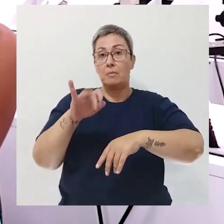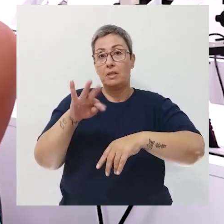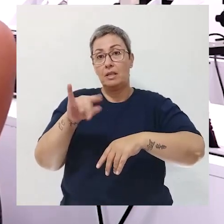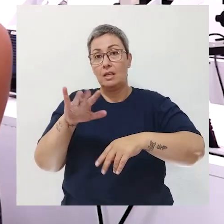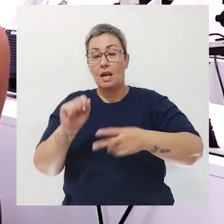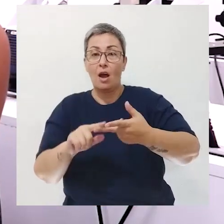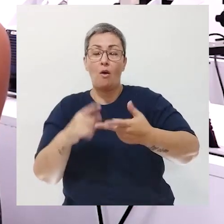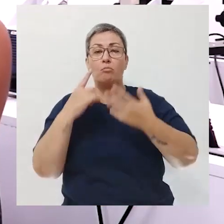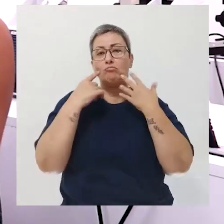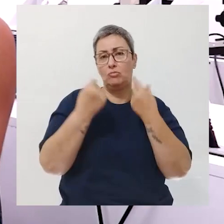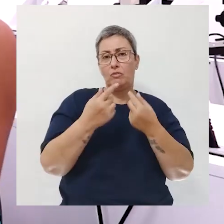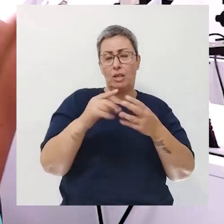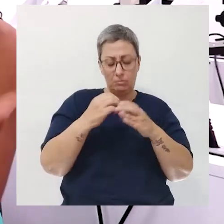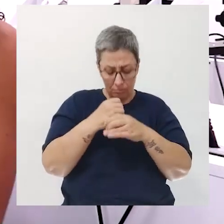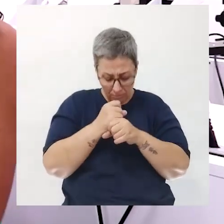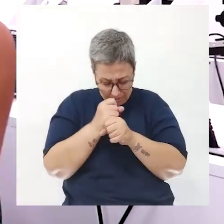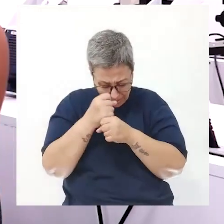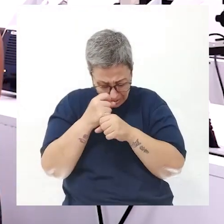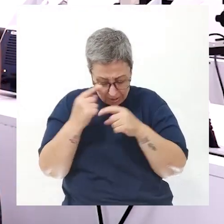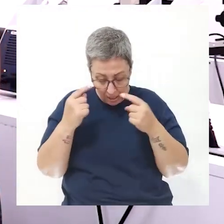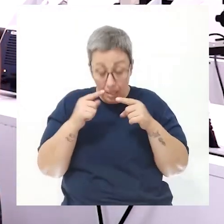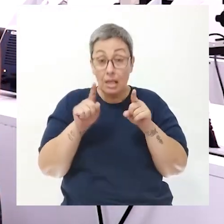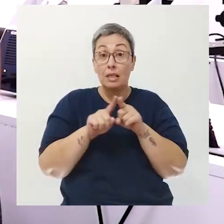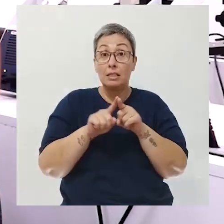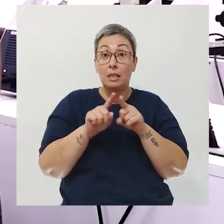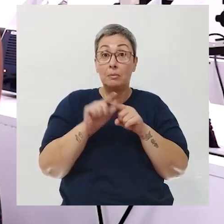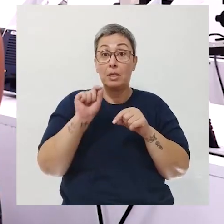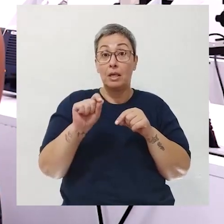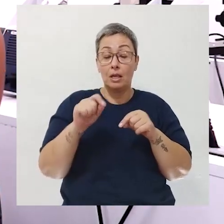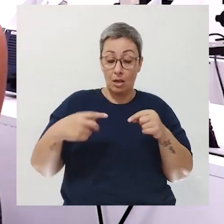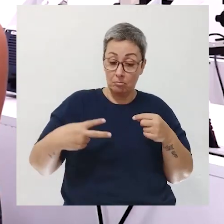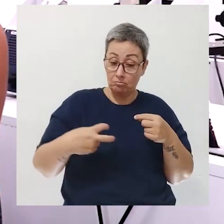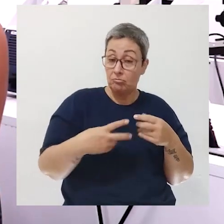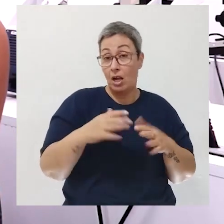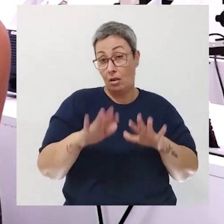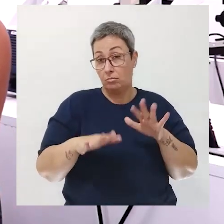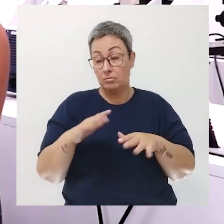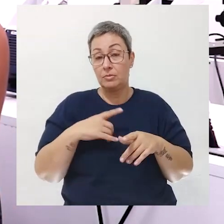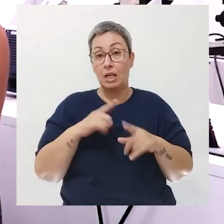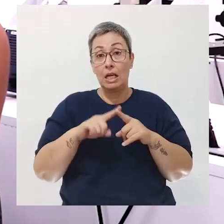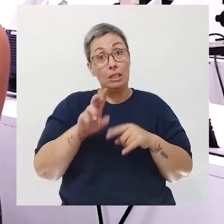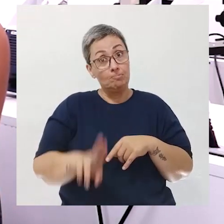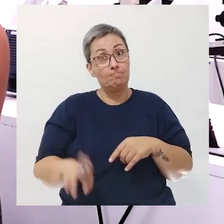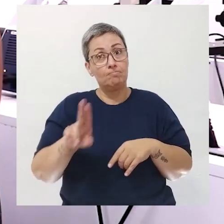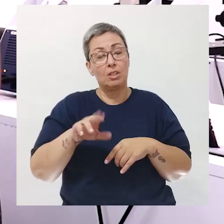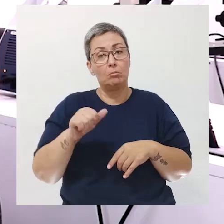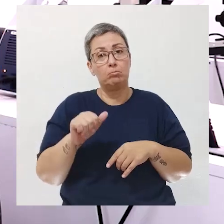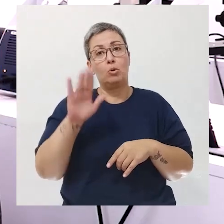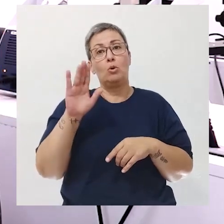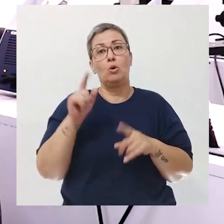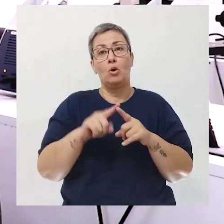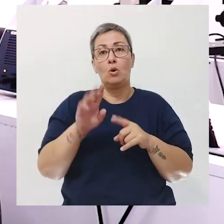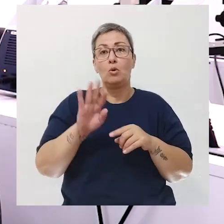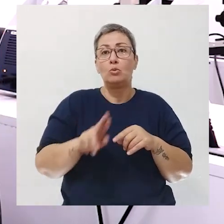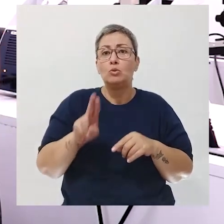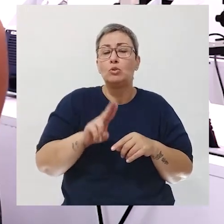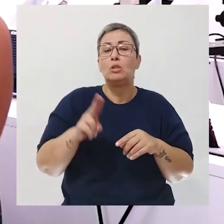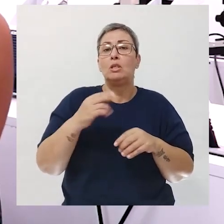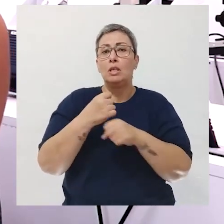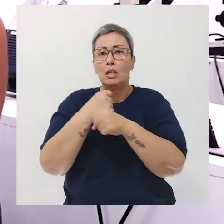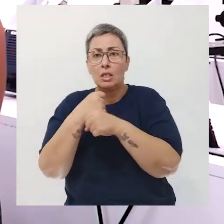tecidos humanos, epitelial, muscular, a gente vai conseguir observar aqui, além de micro-organismos. Ele é muito